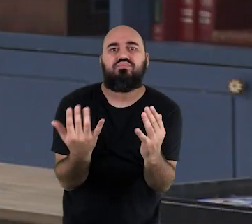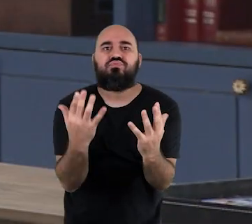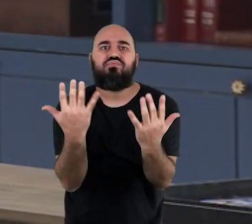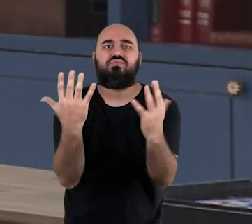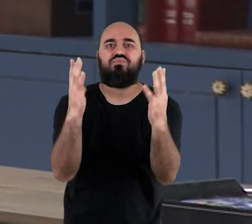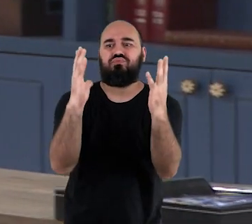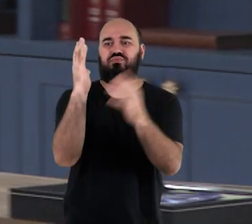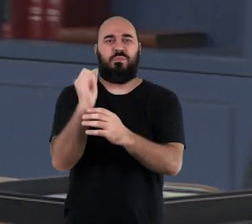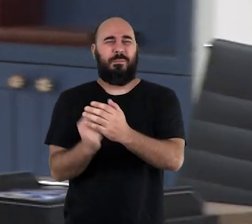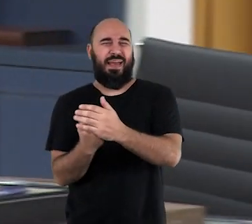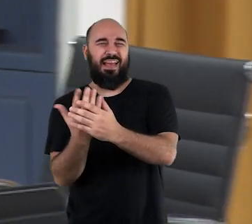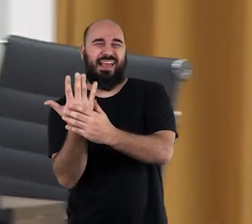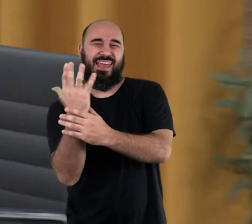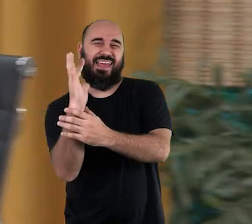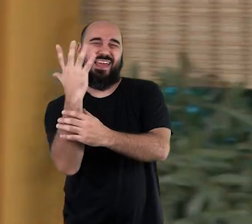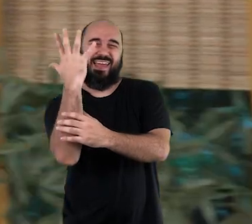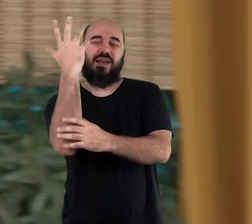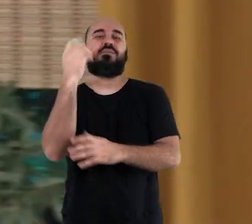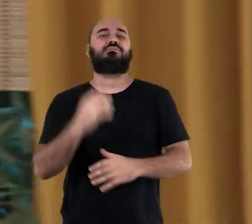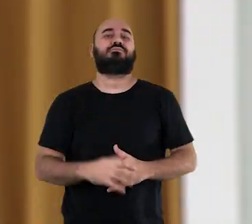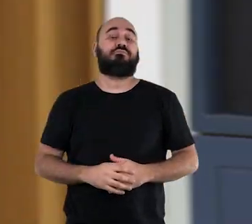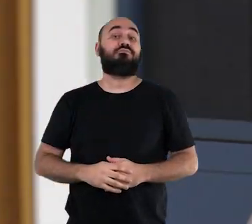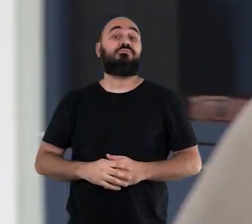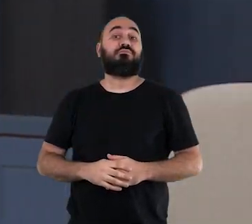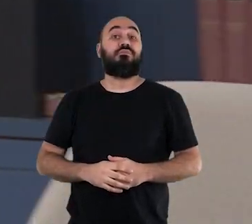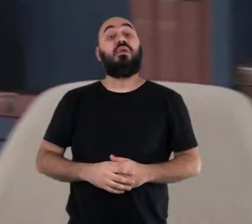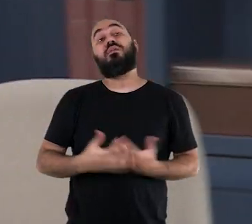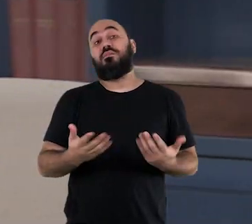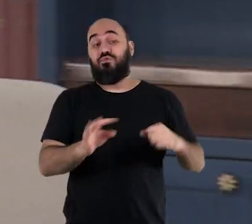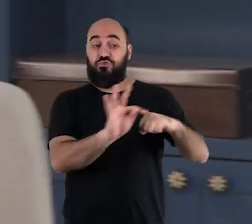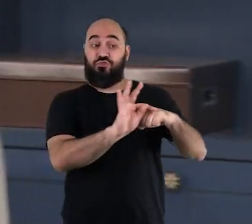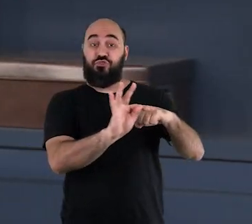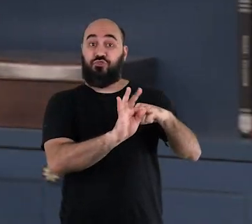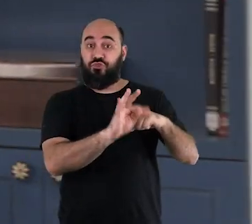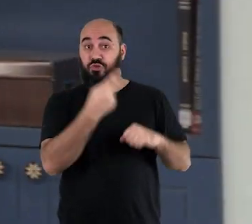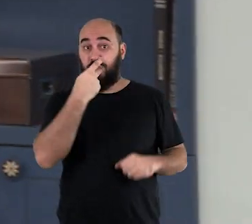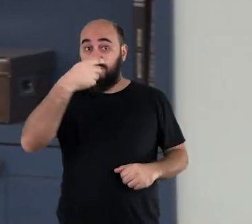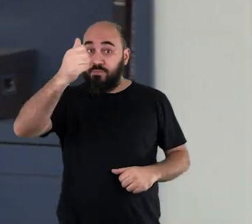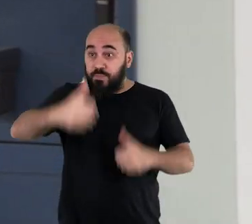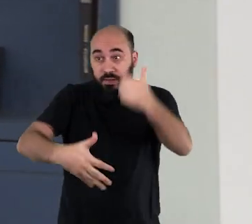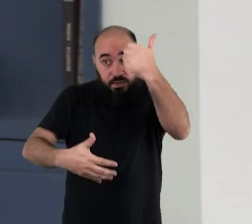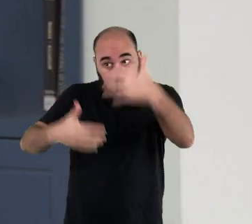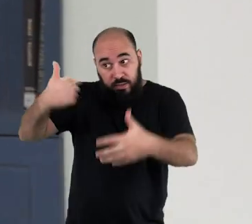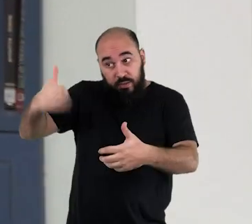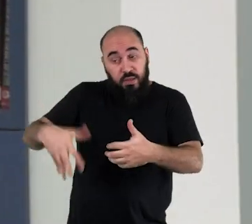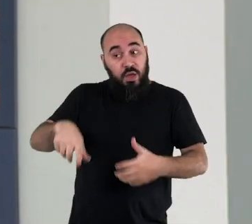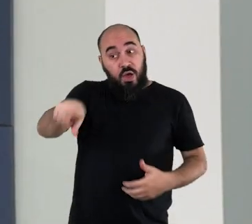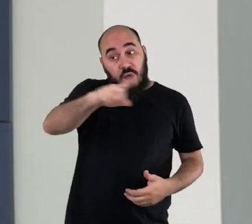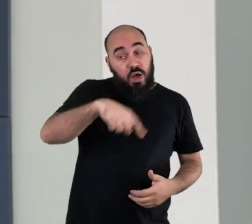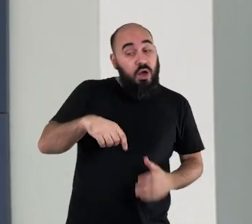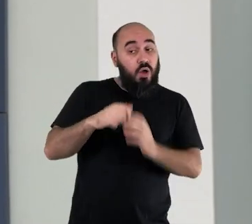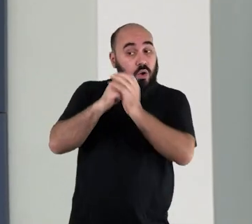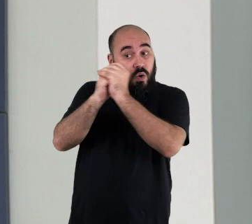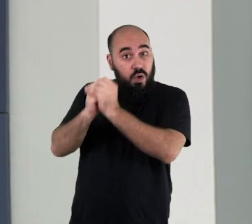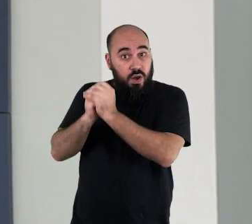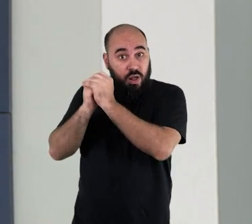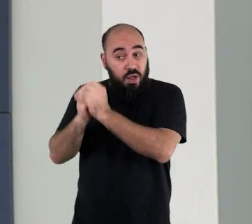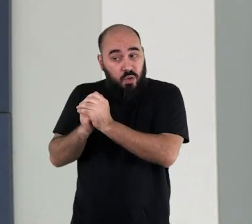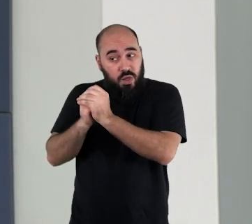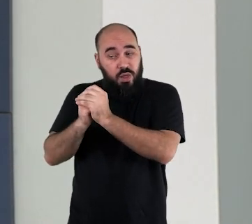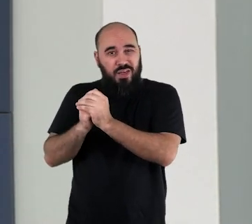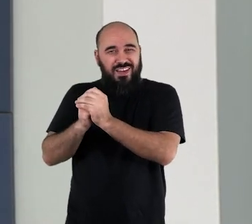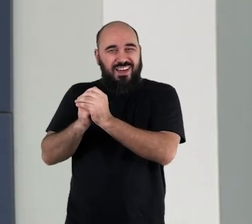Quando o Tiago fala a respeito da eficácia da oração de um justo, ele se lembra de Elias